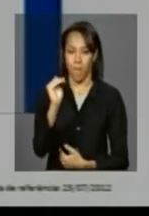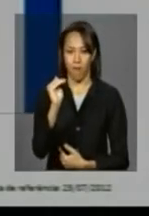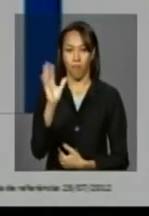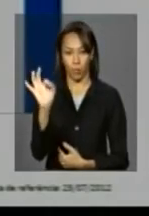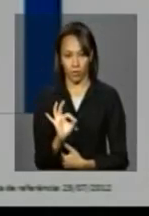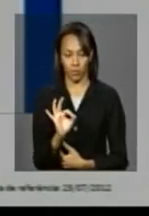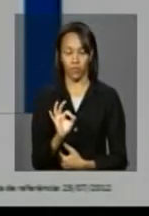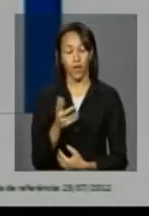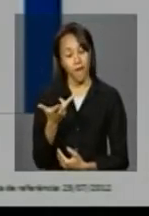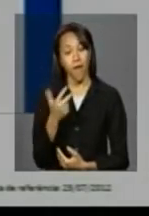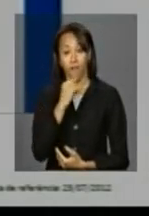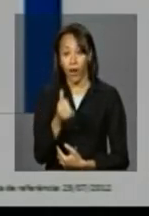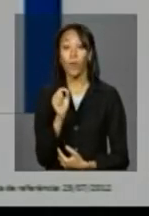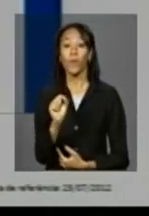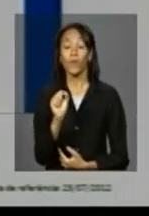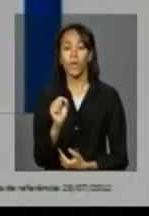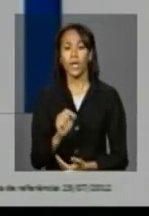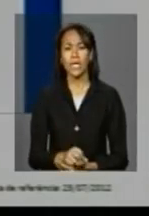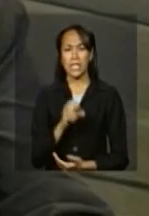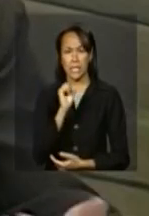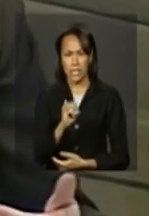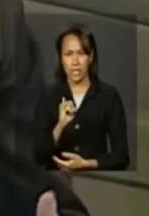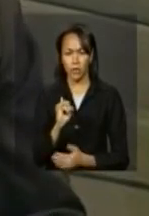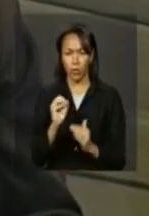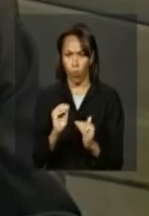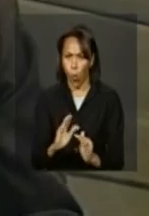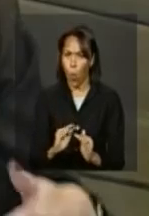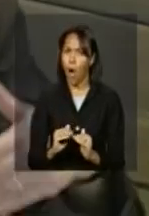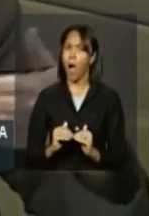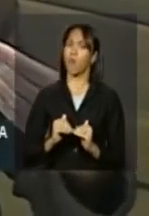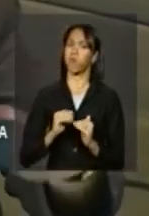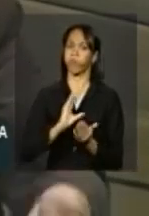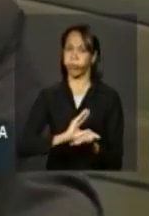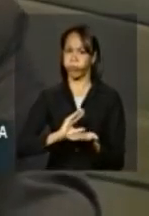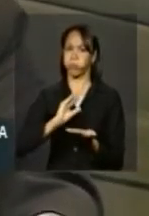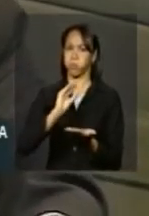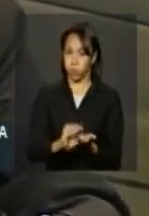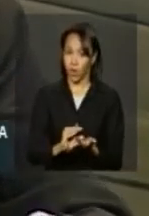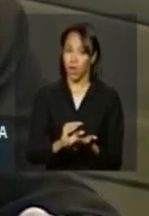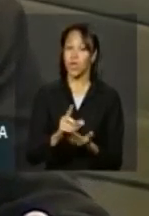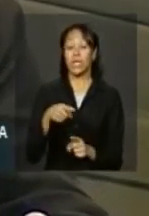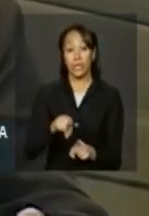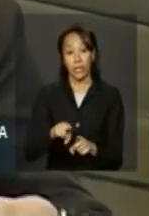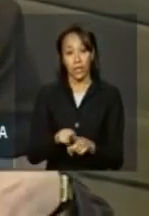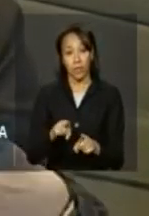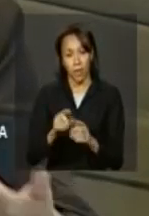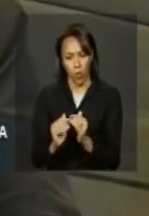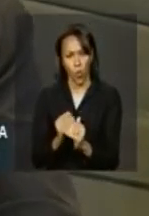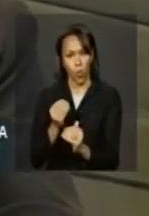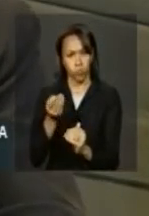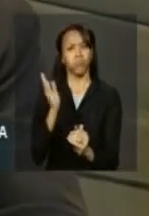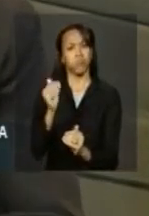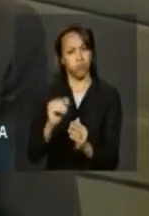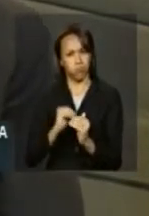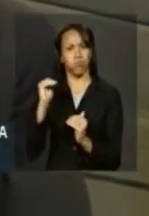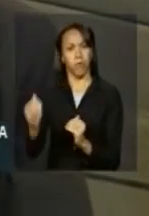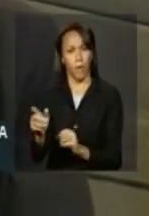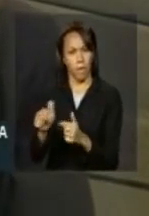importante ressaltar que, se o empenho aumentou, a execução na sequência